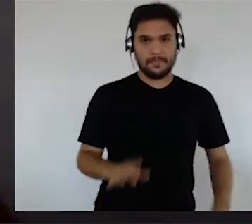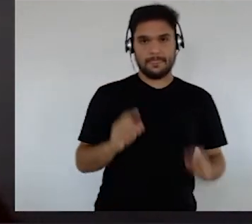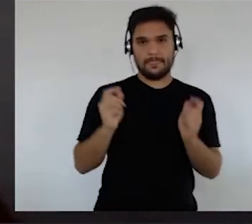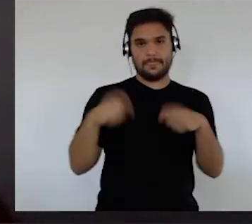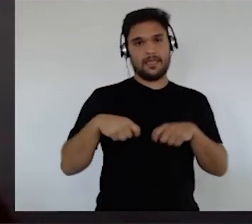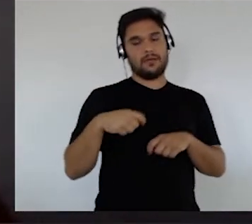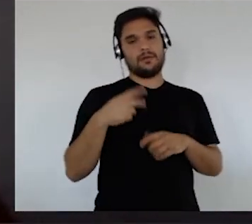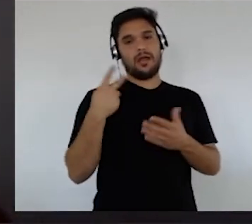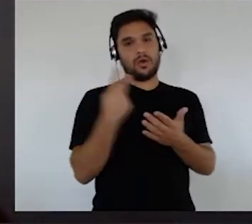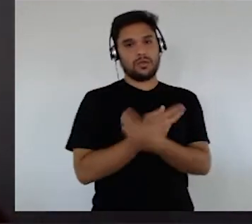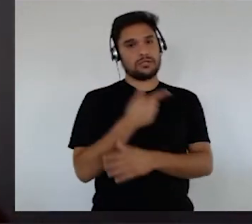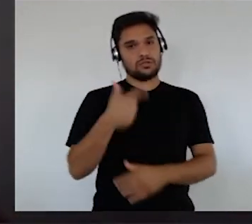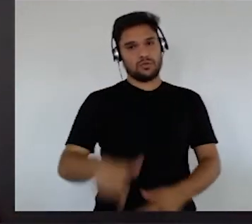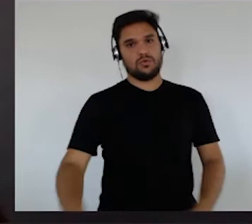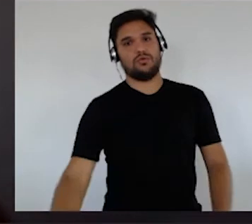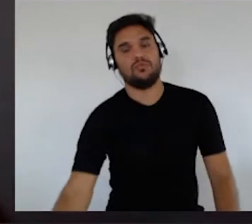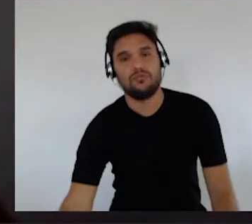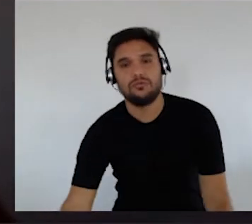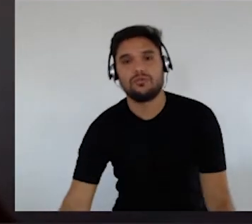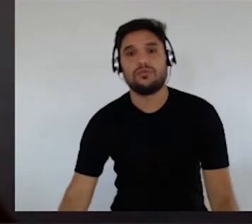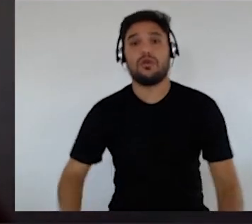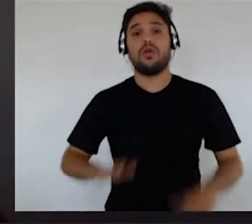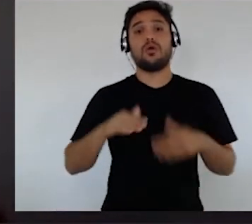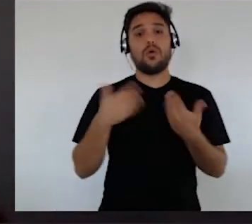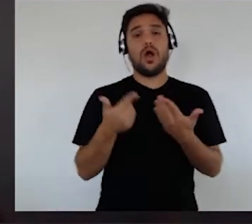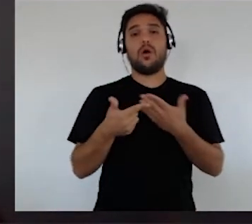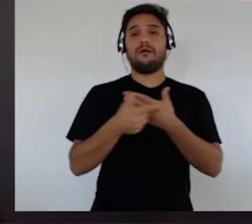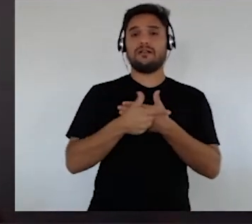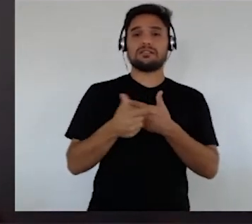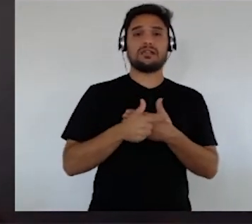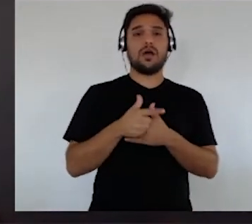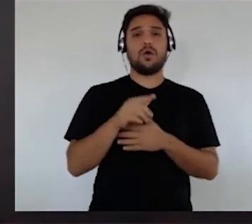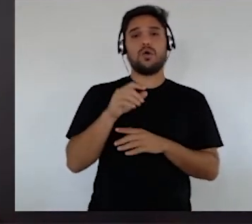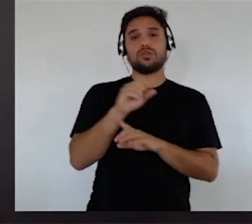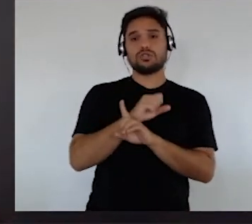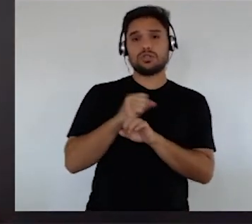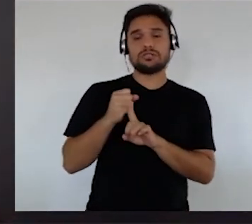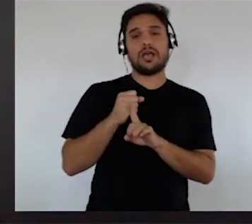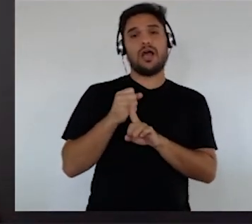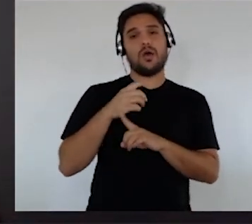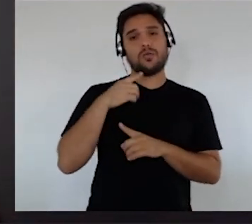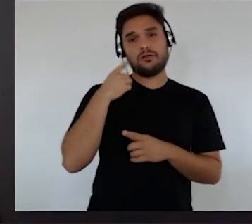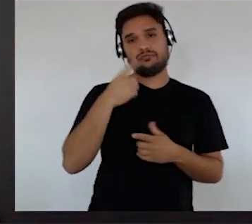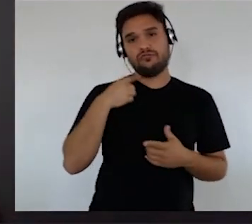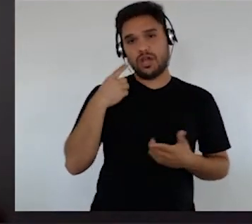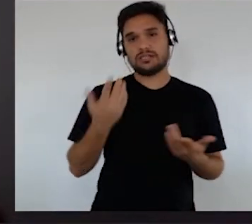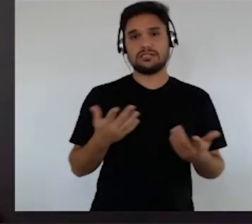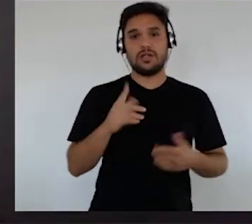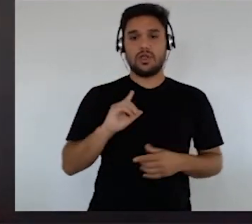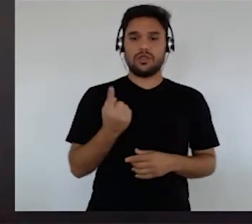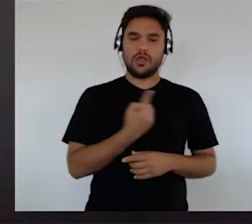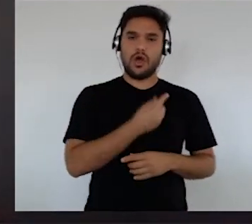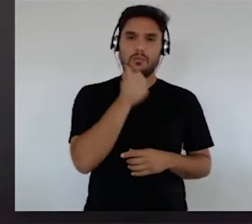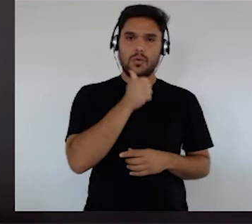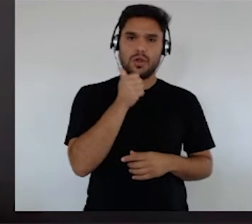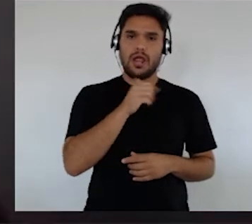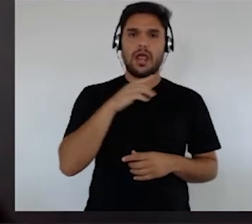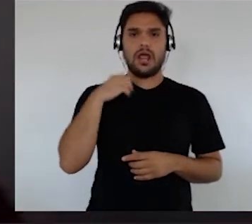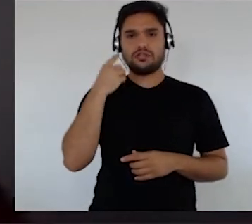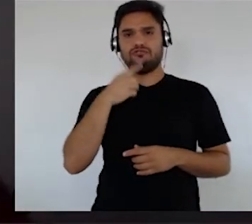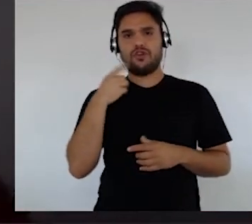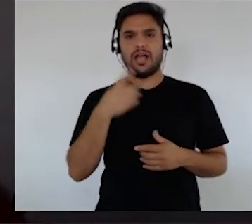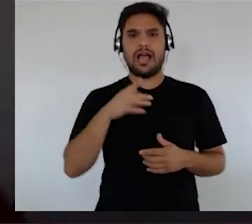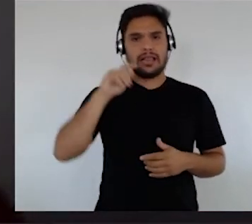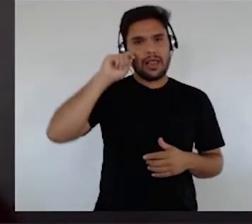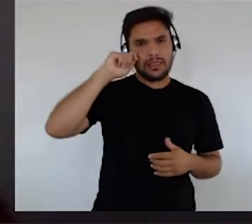possa deixar se repetir, né? Qual é a função social da gente na advocacia, né? Nós, mulheres advogadas,